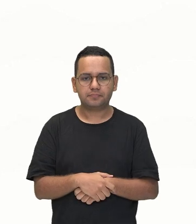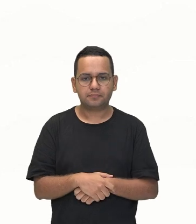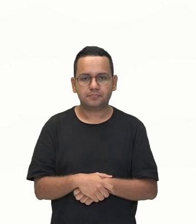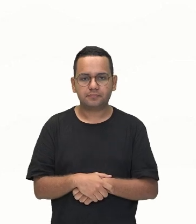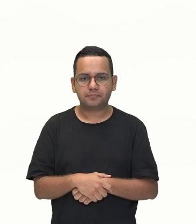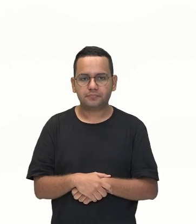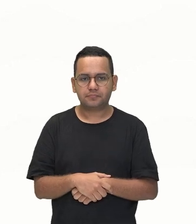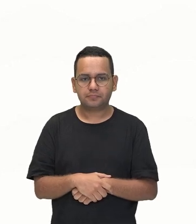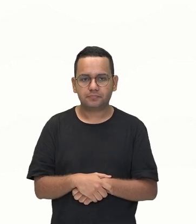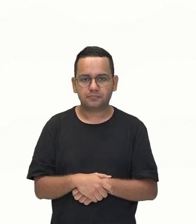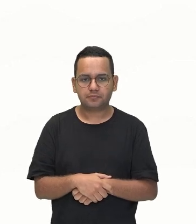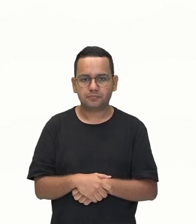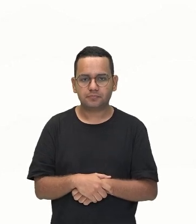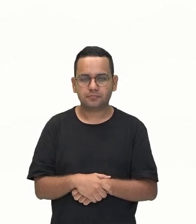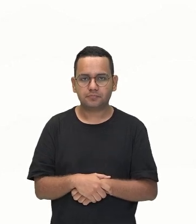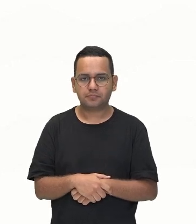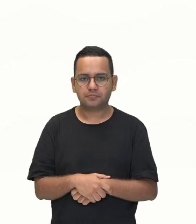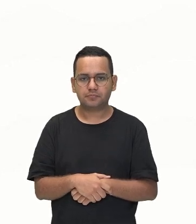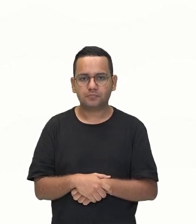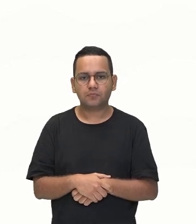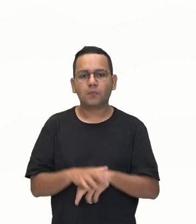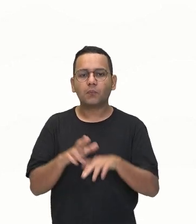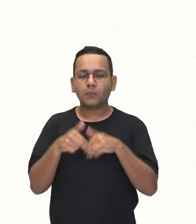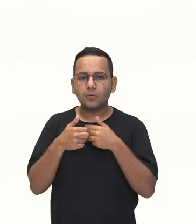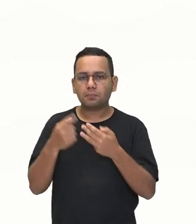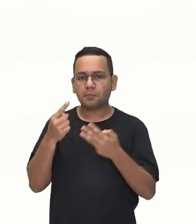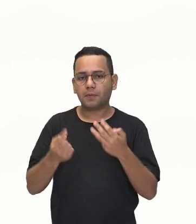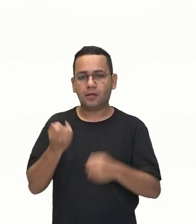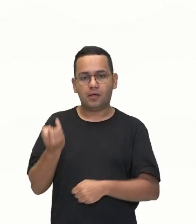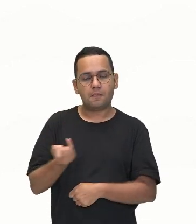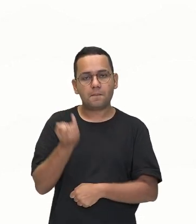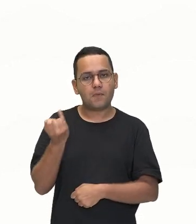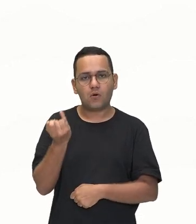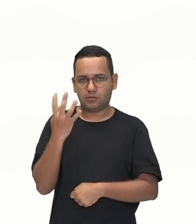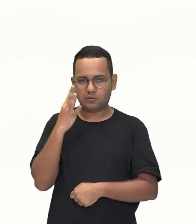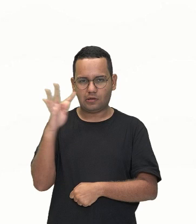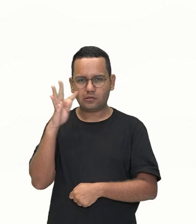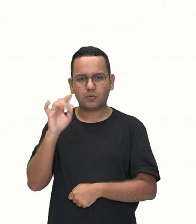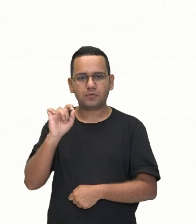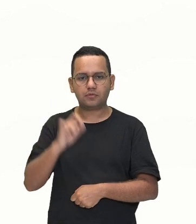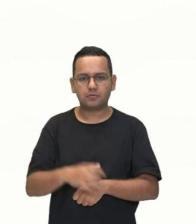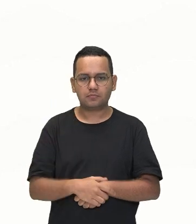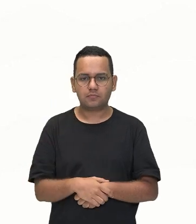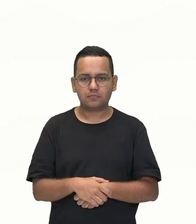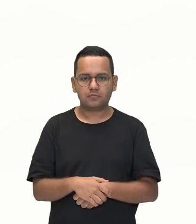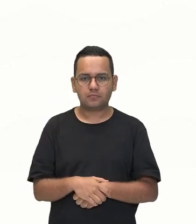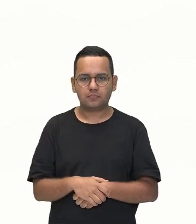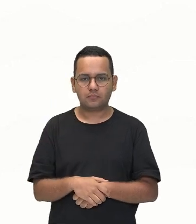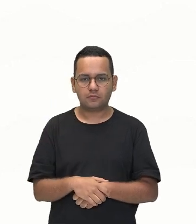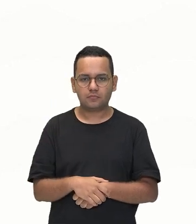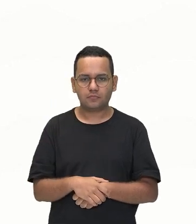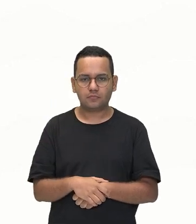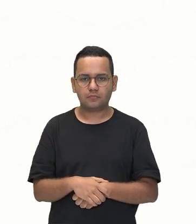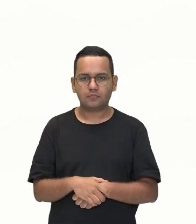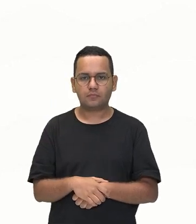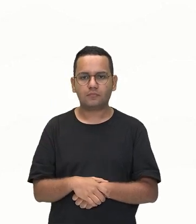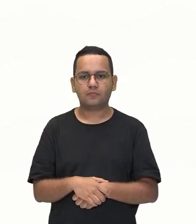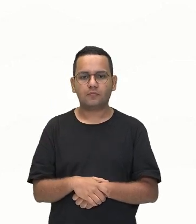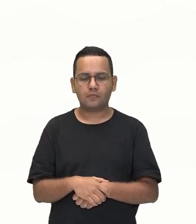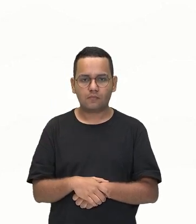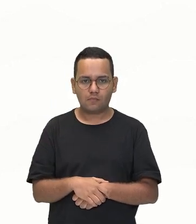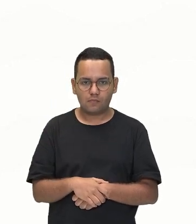conservação, destacando sua importância na compreensão e manejo das